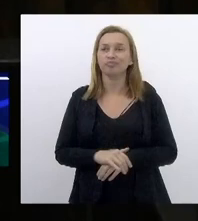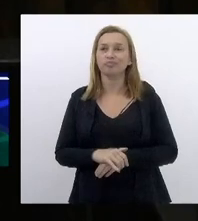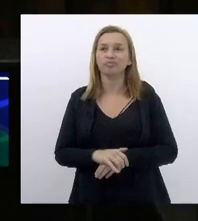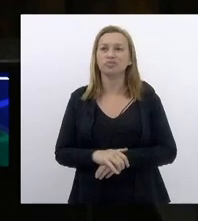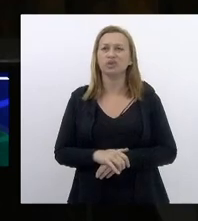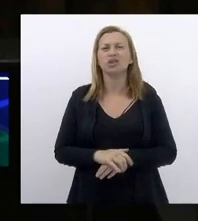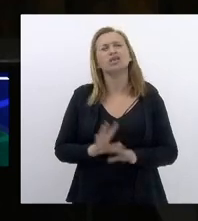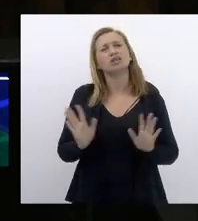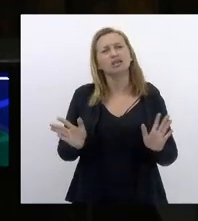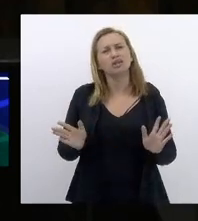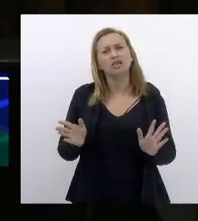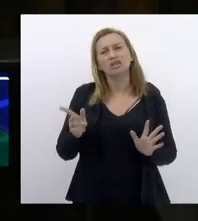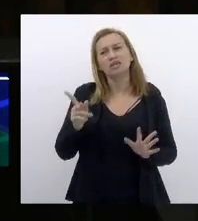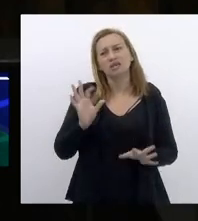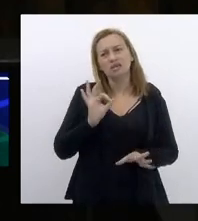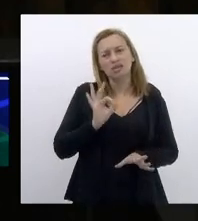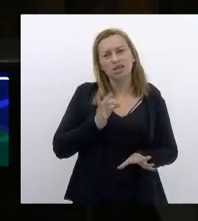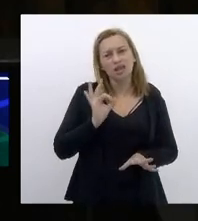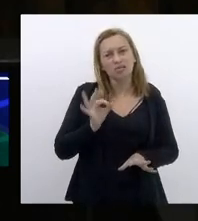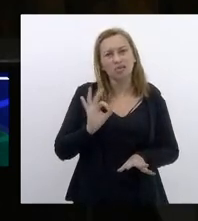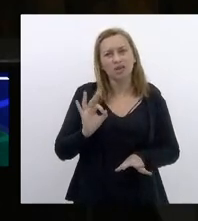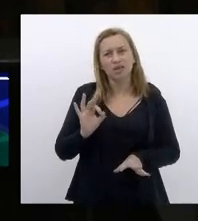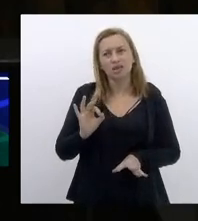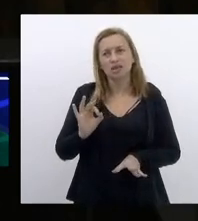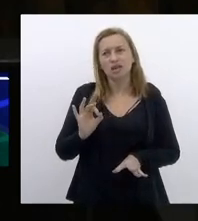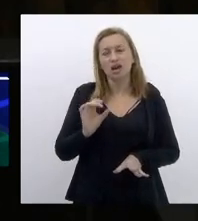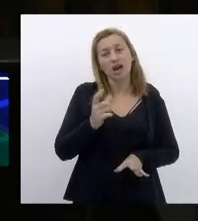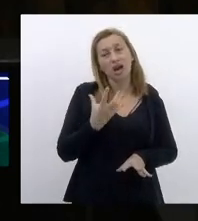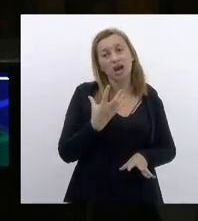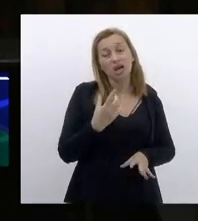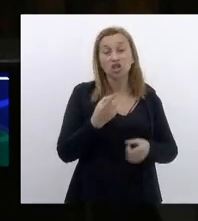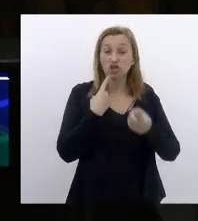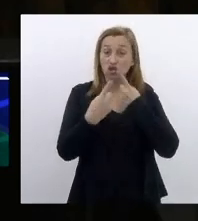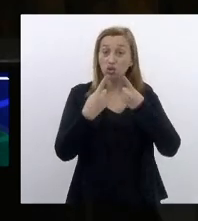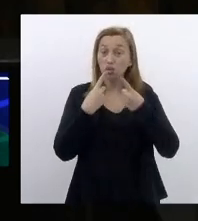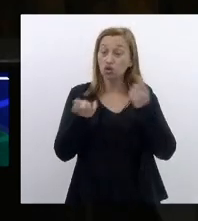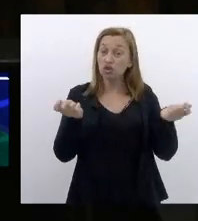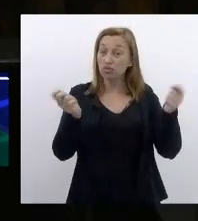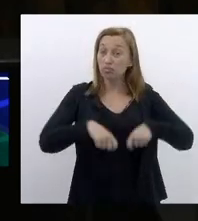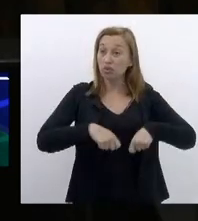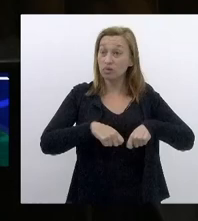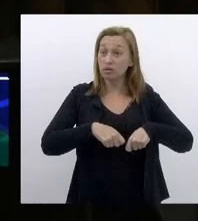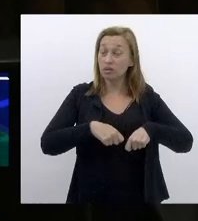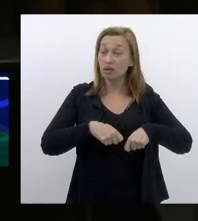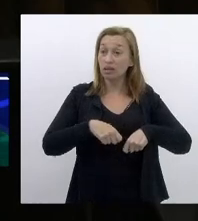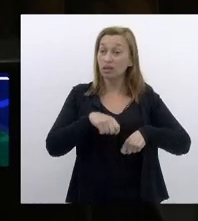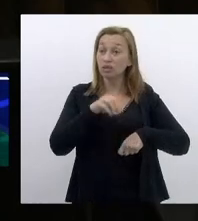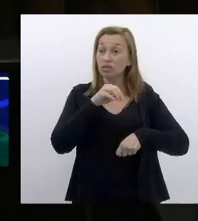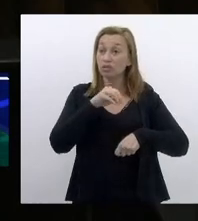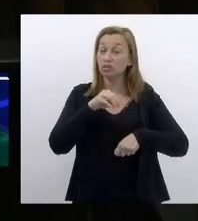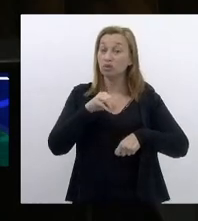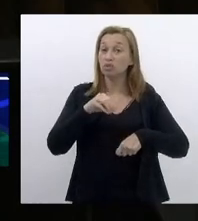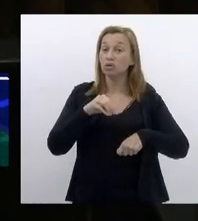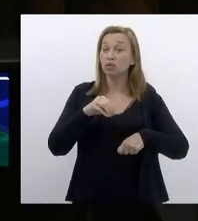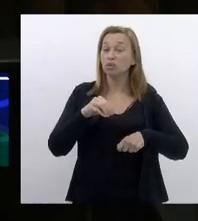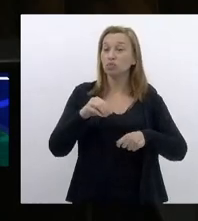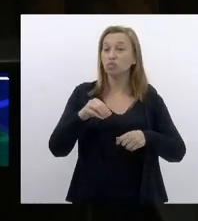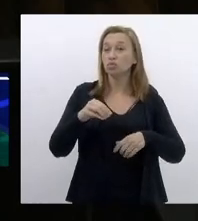só nos cabe, evidentemente, discutir a possibilidade do aumento da idade